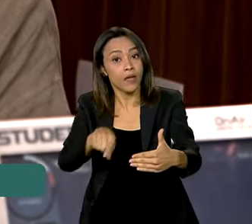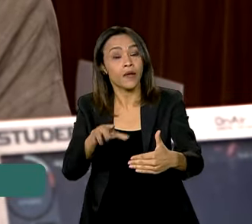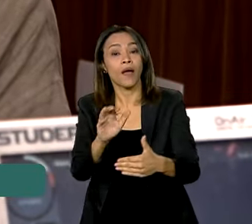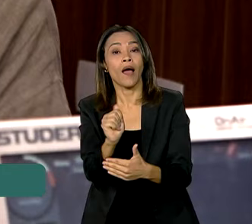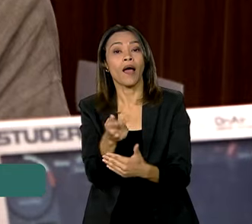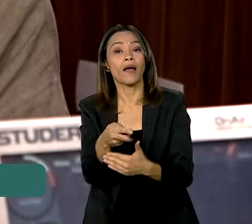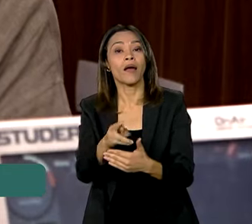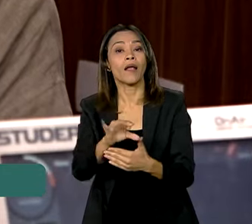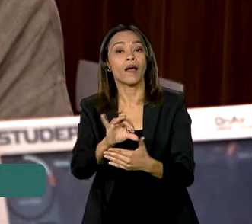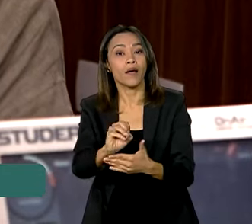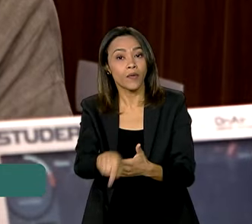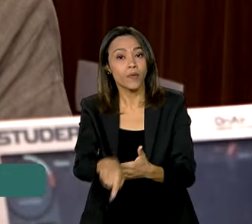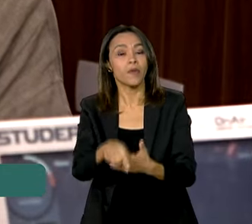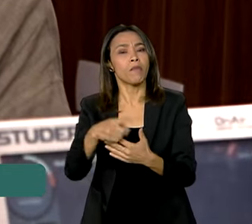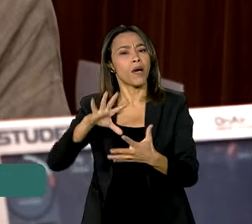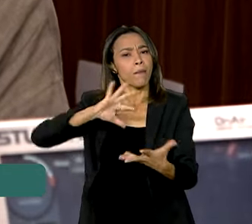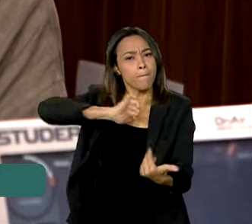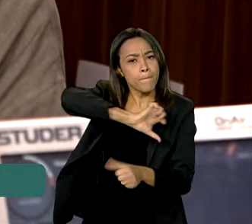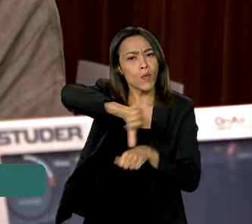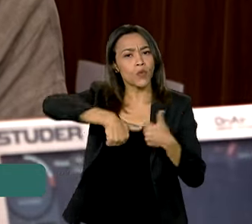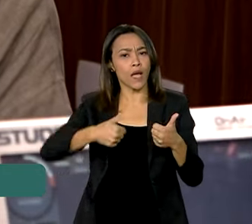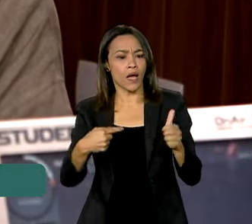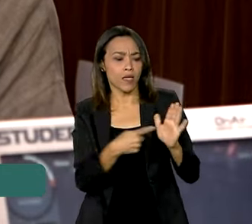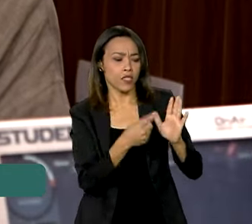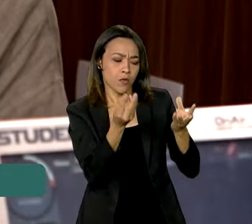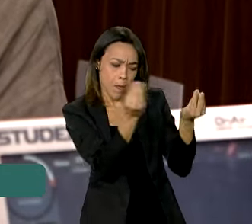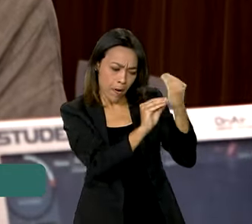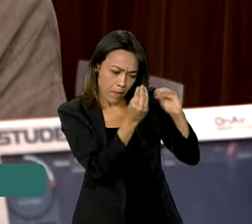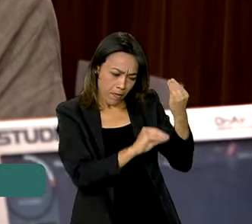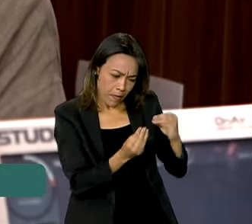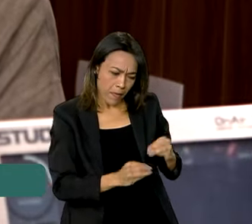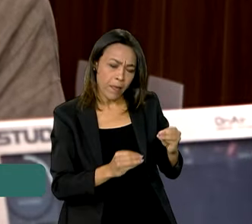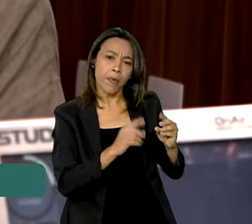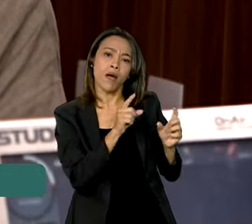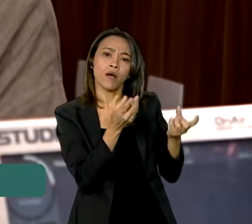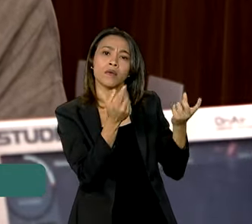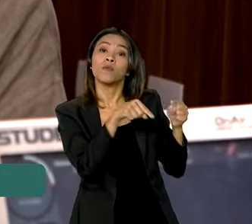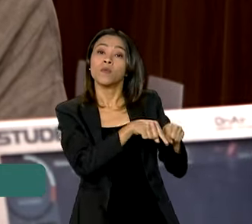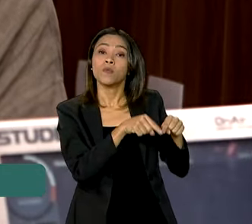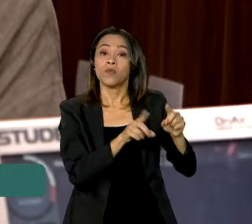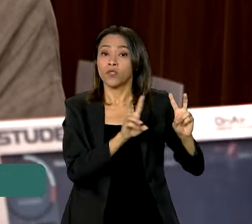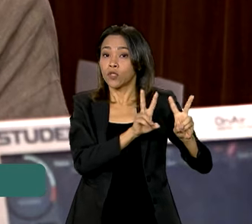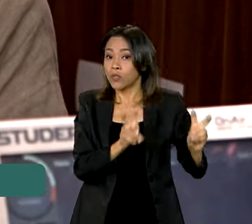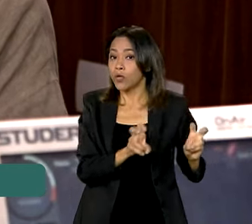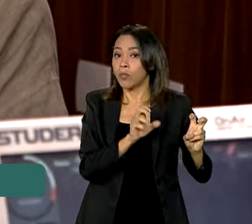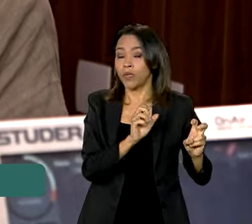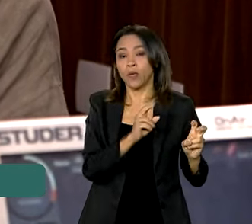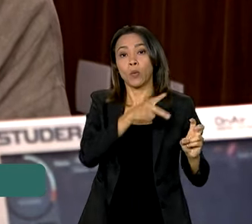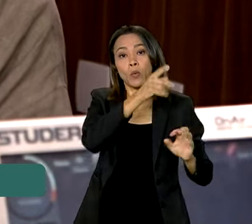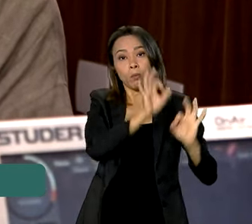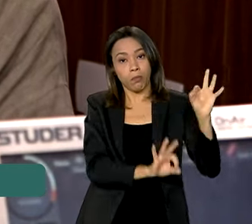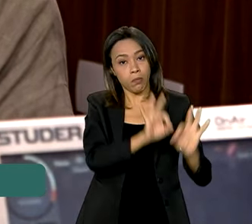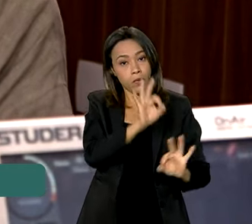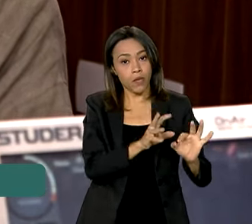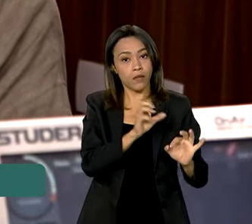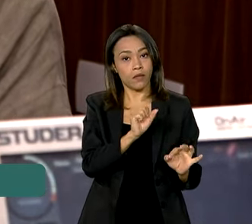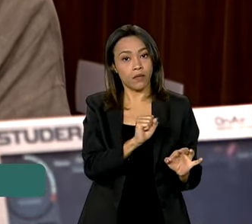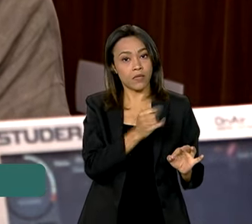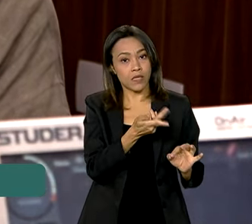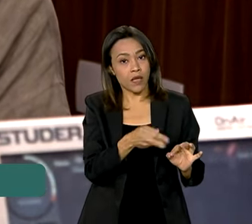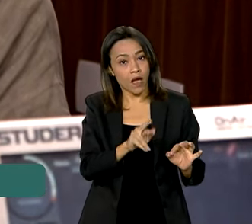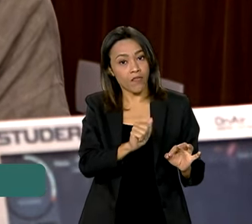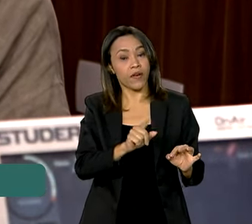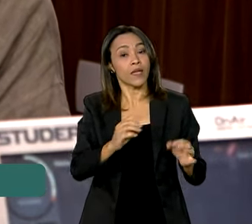essa mudança. Estamos trabalhando o Plano Safra, criando mecanismos e incentivos para aqueles que